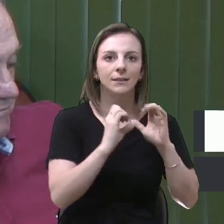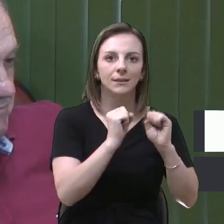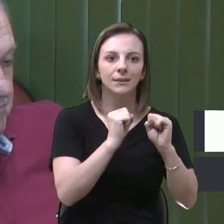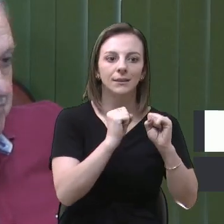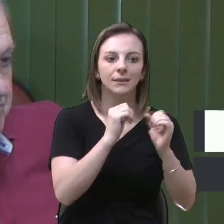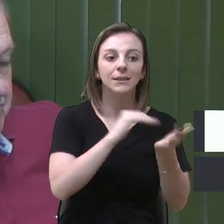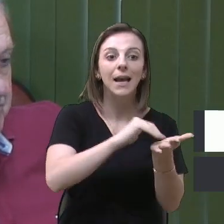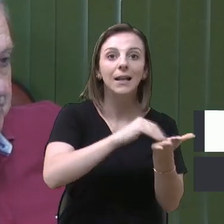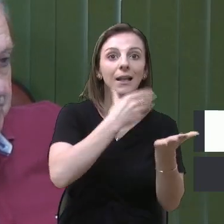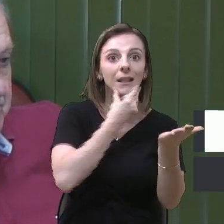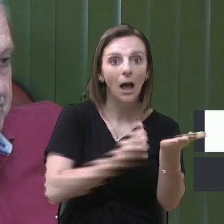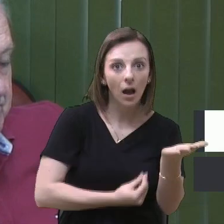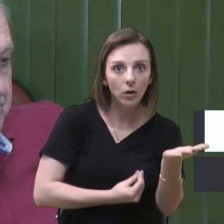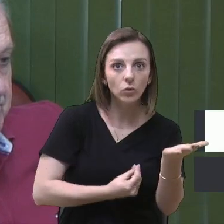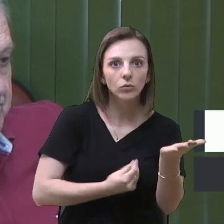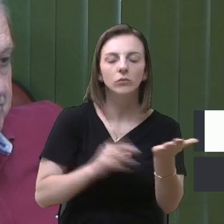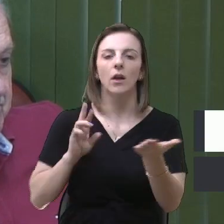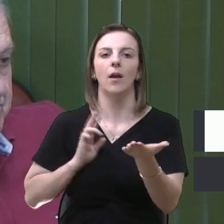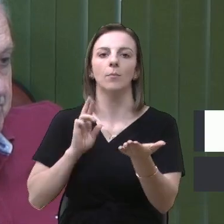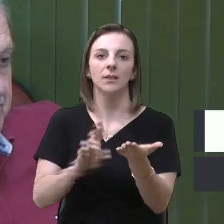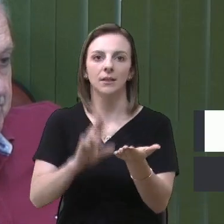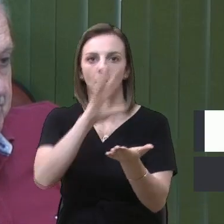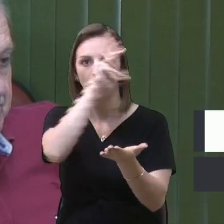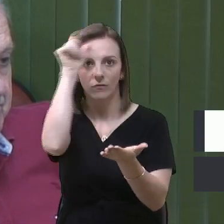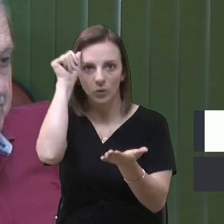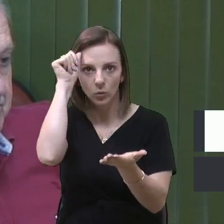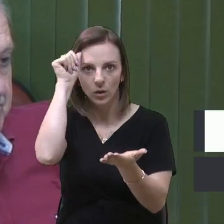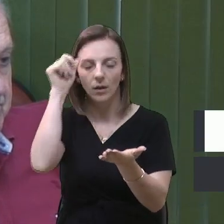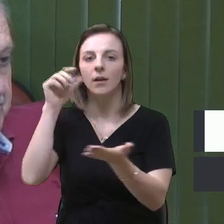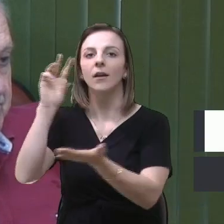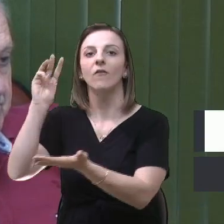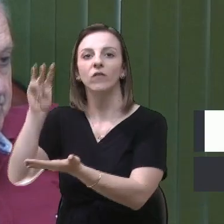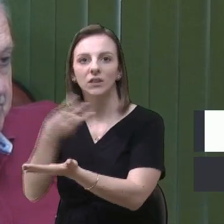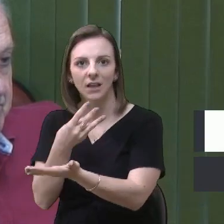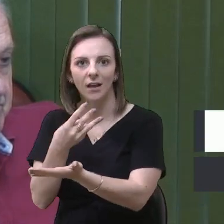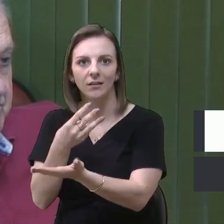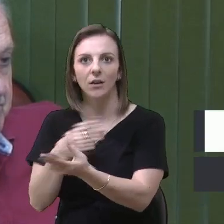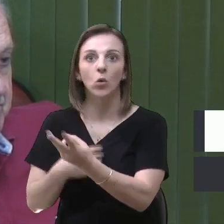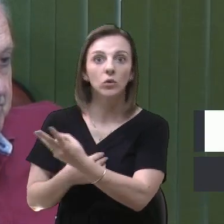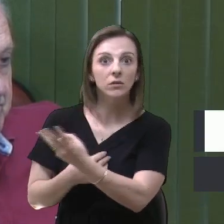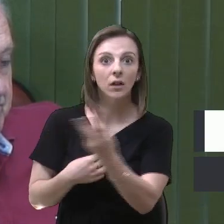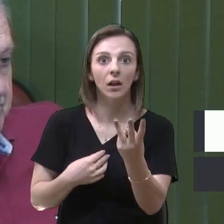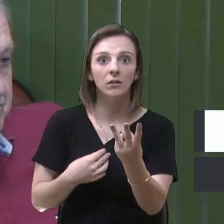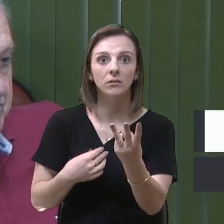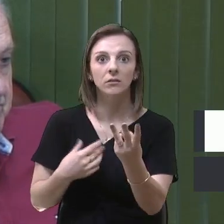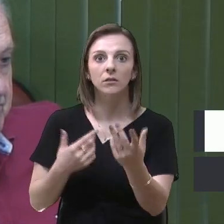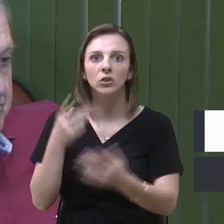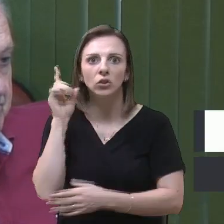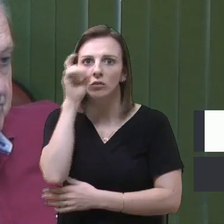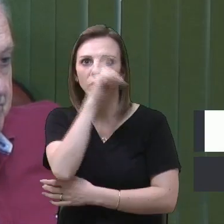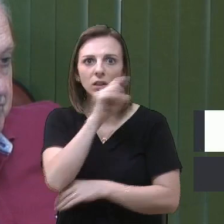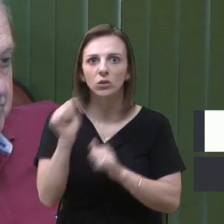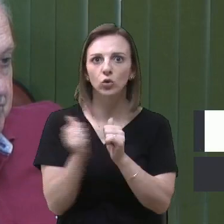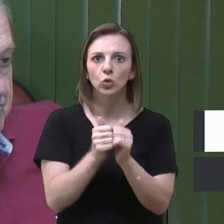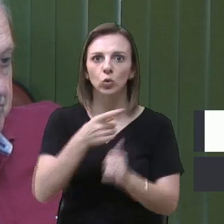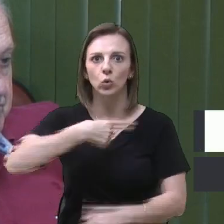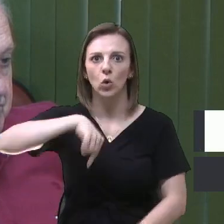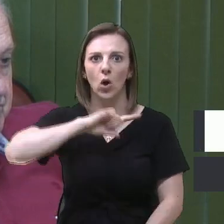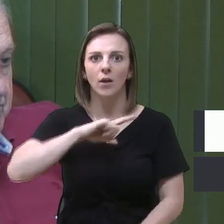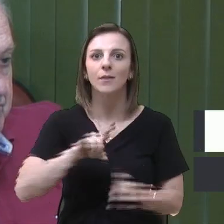alguém representante da prefeitura, com a Visat. E eles reúnem praticamente em toda sexta-feira. Então, a gente sabe